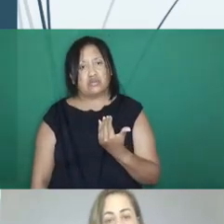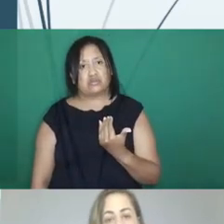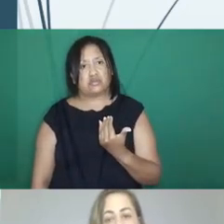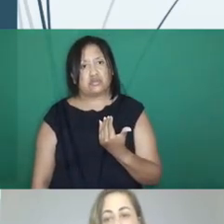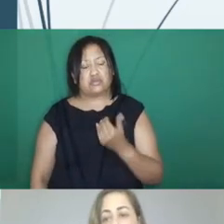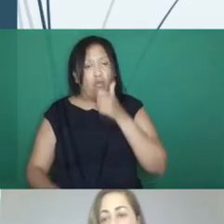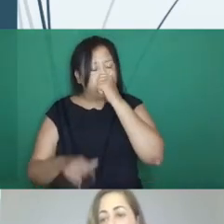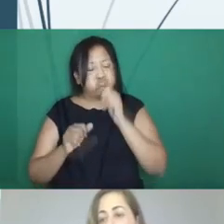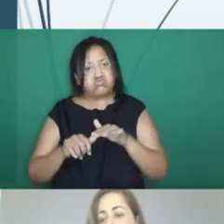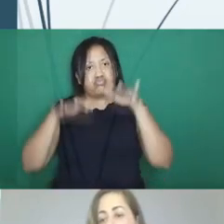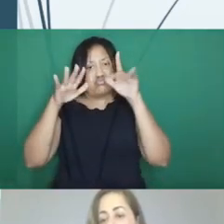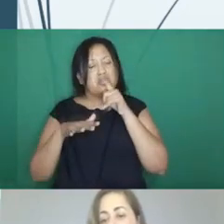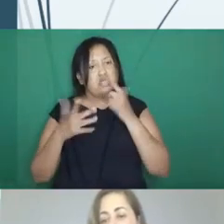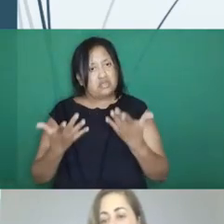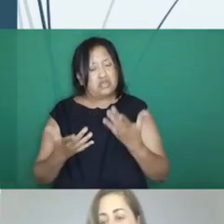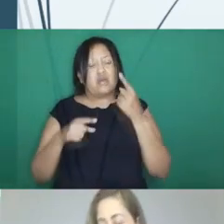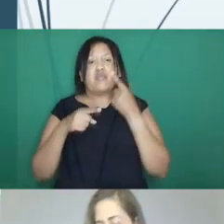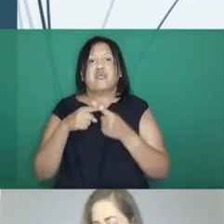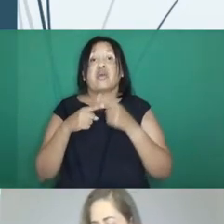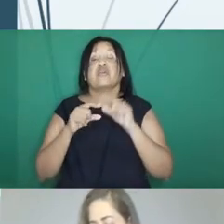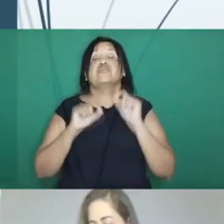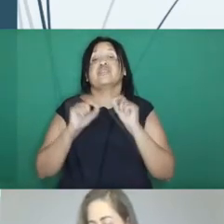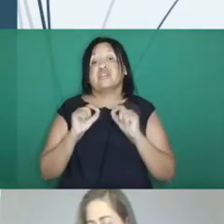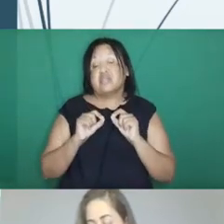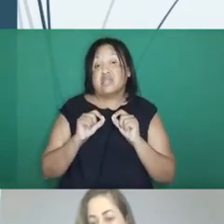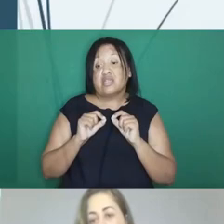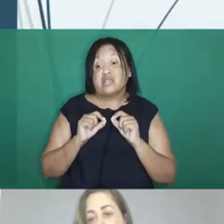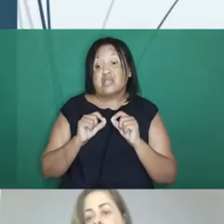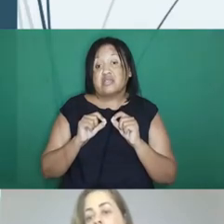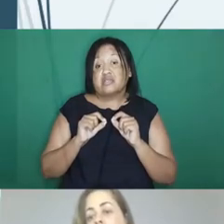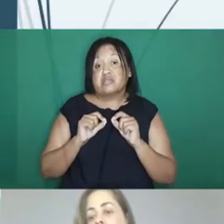enchentes por uma por causa de uma